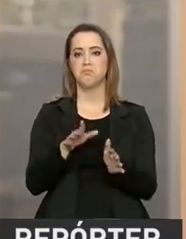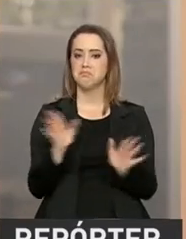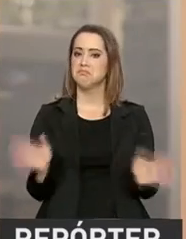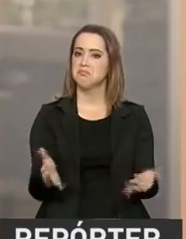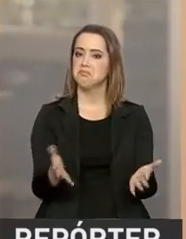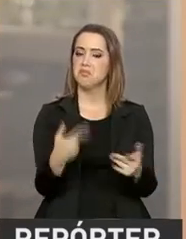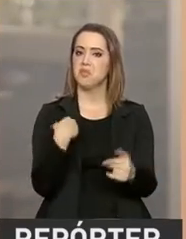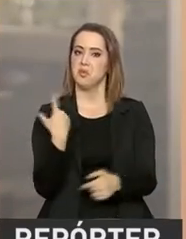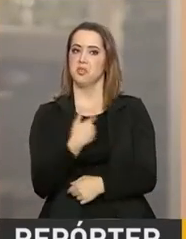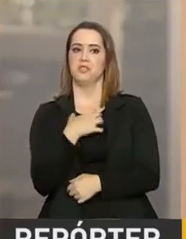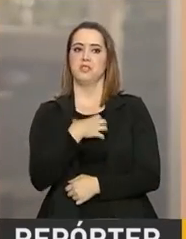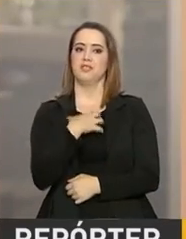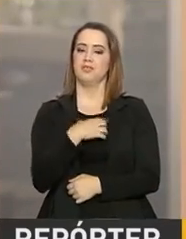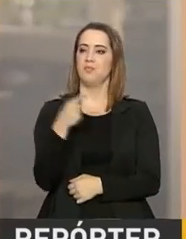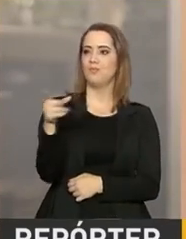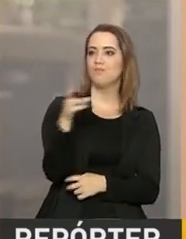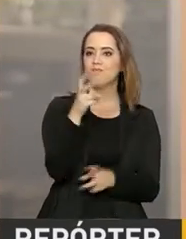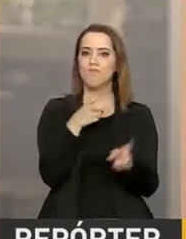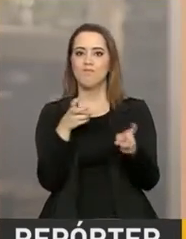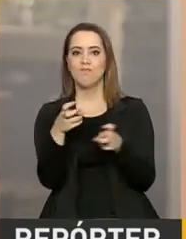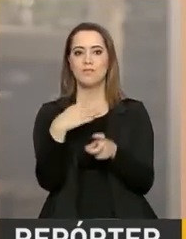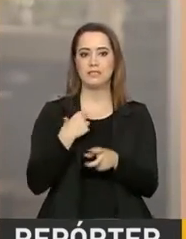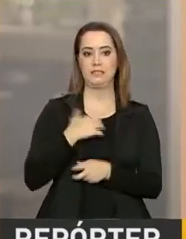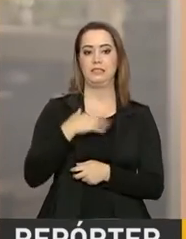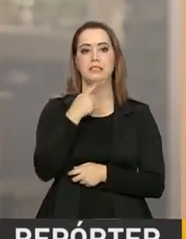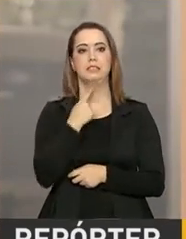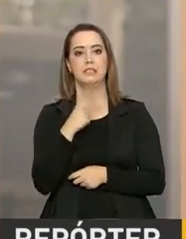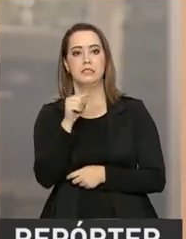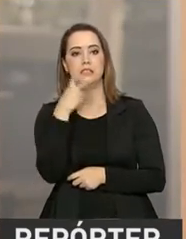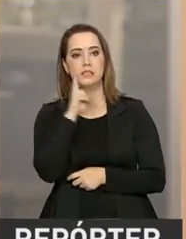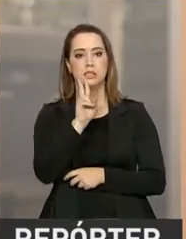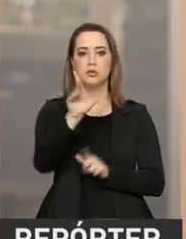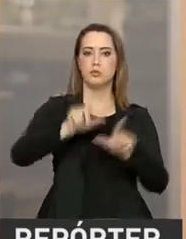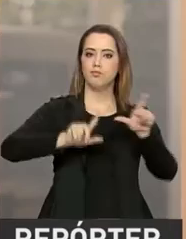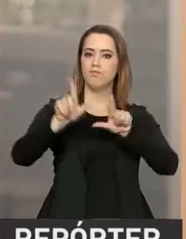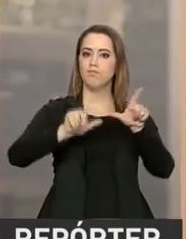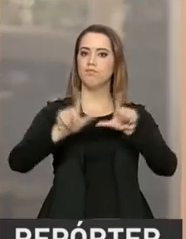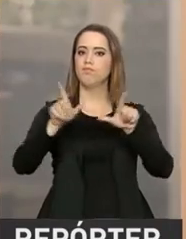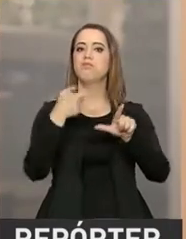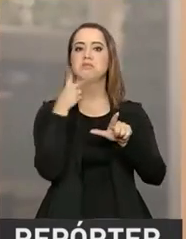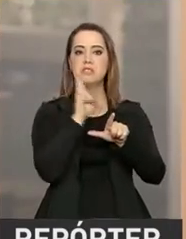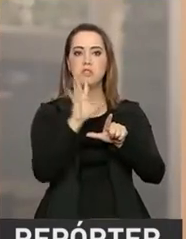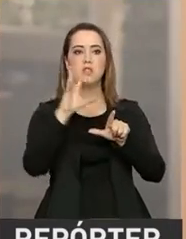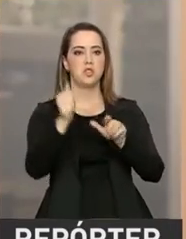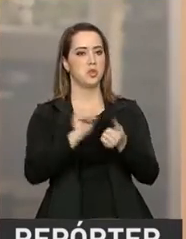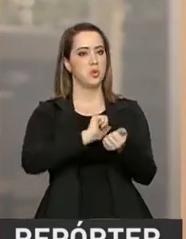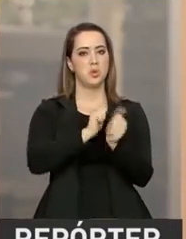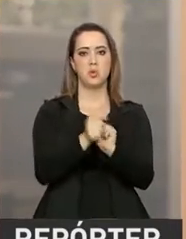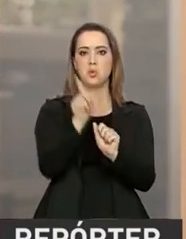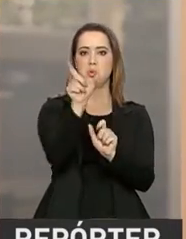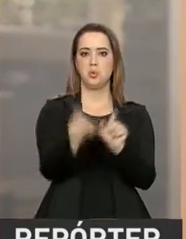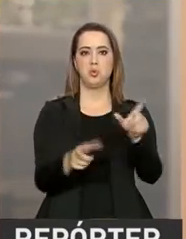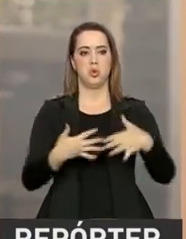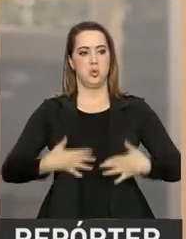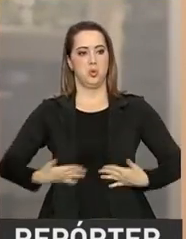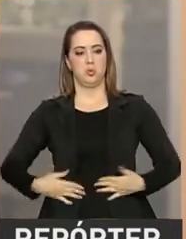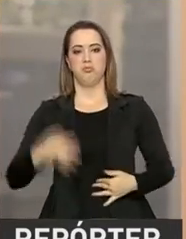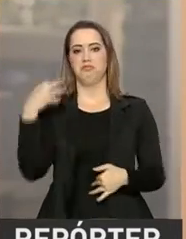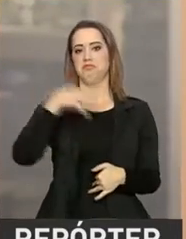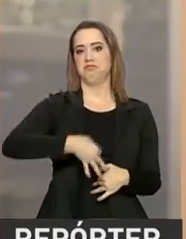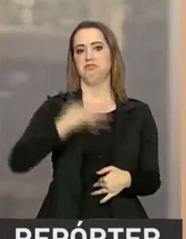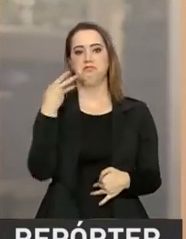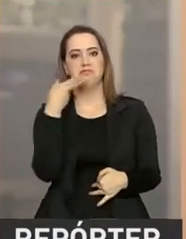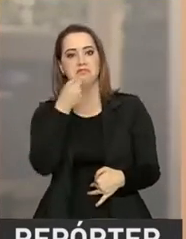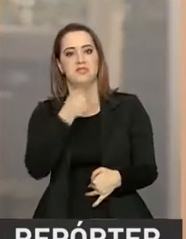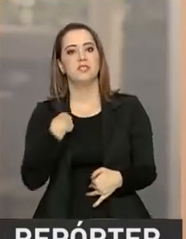esse clima aí de esporte para todo lado, o pessoal torcendo e assiste na televisão. Os atletas todos aí com os corpos definidos e tudo, a gente dá vontade de a gente vir